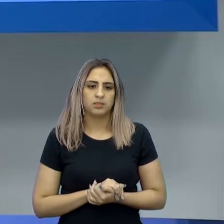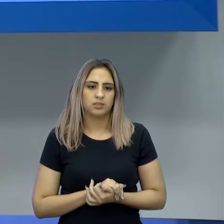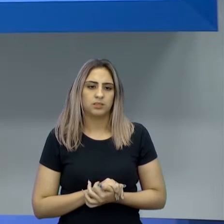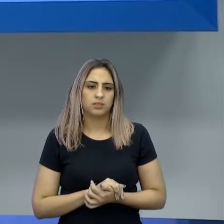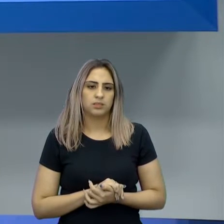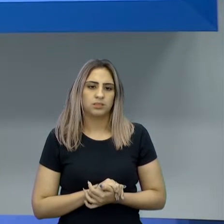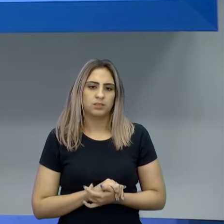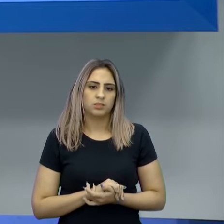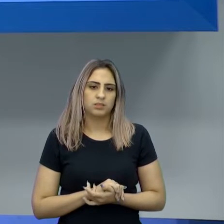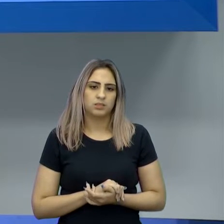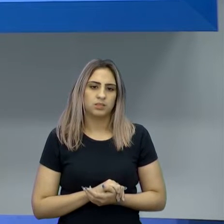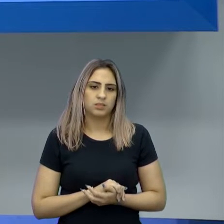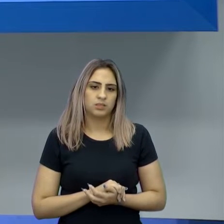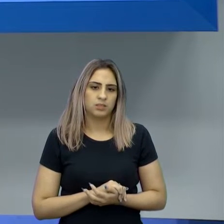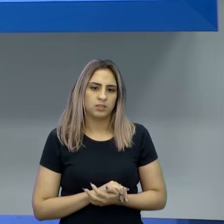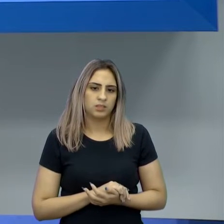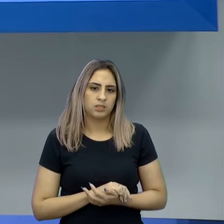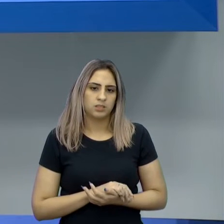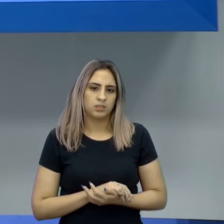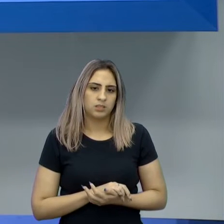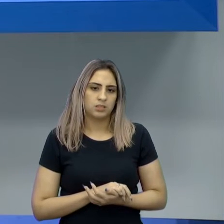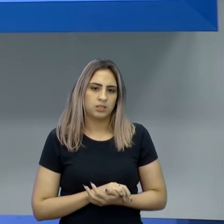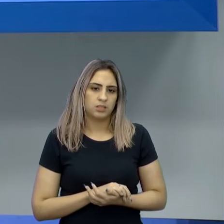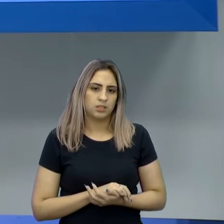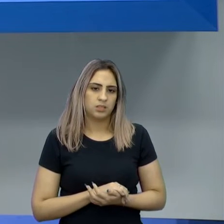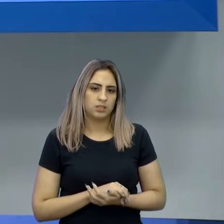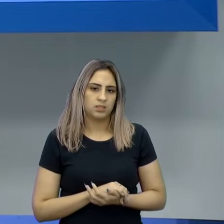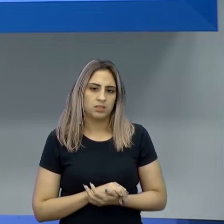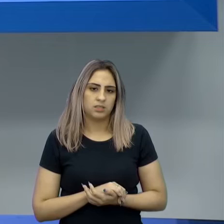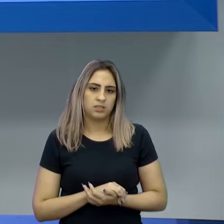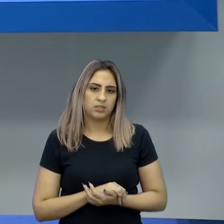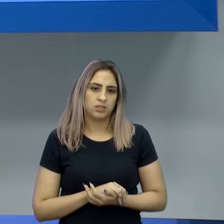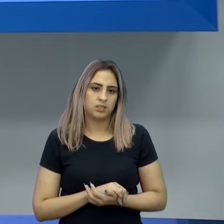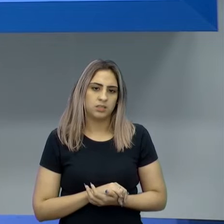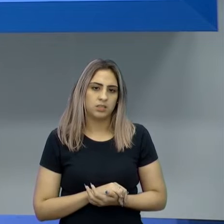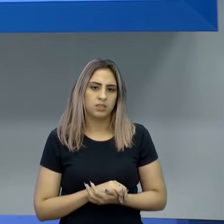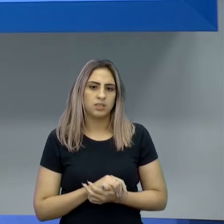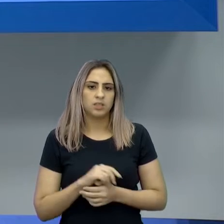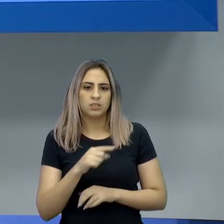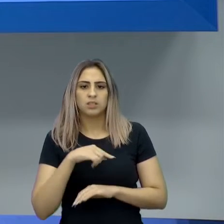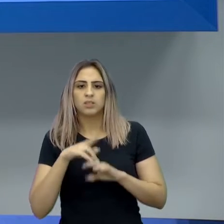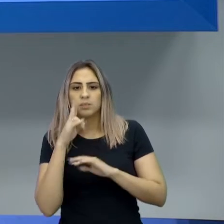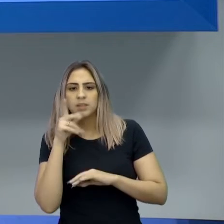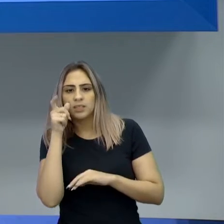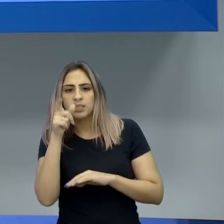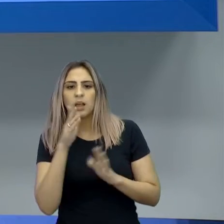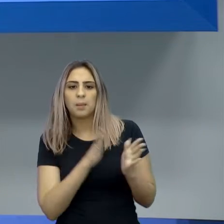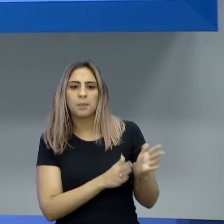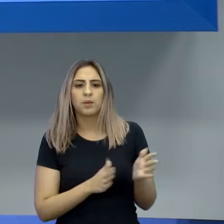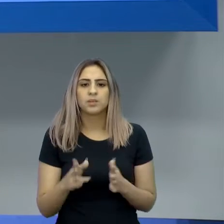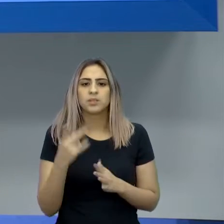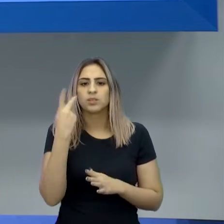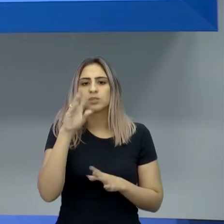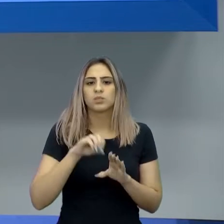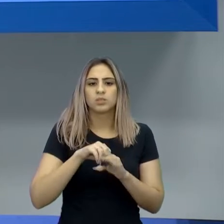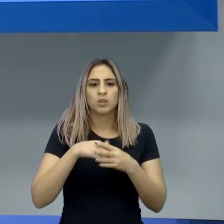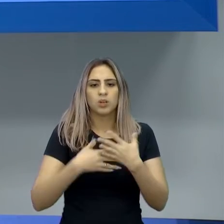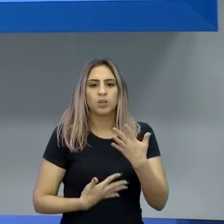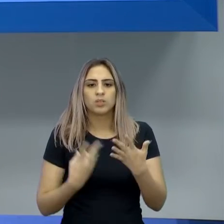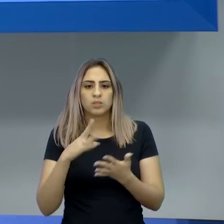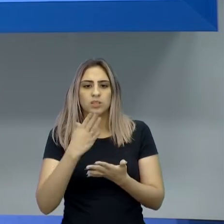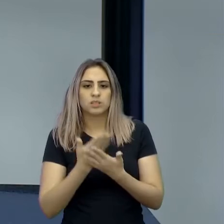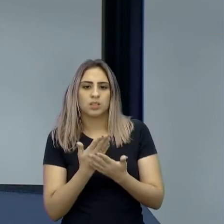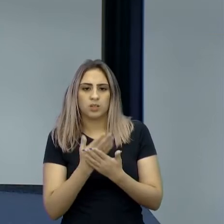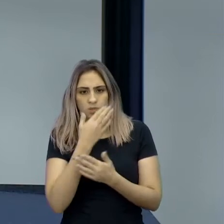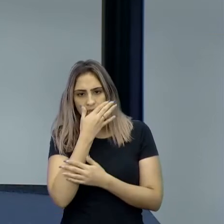aí? Vamos lá, Fabi. Quais foram os conteúdos que você achou mais interessante aí na produção aí dos seus conteúdos, das suas